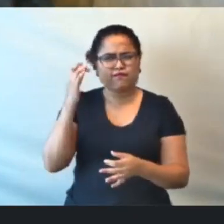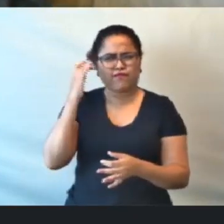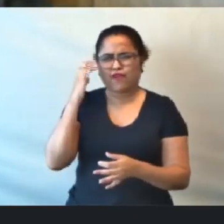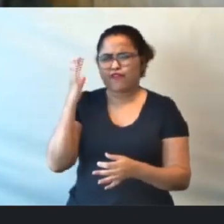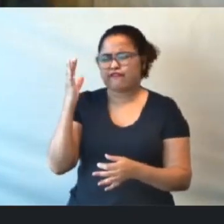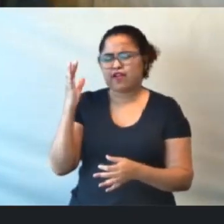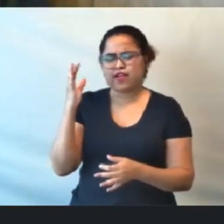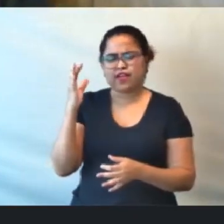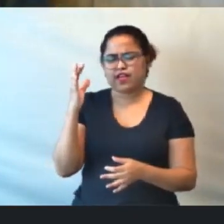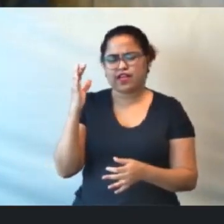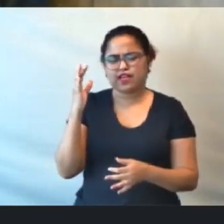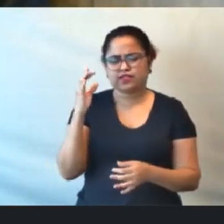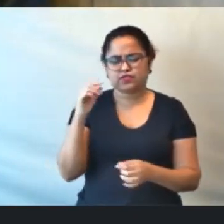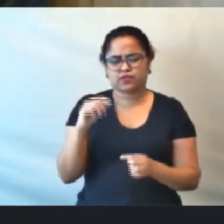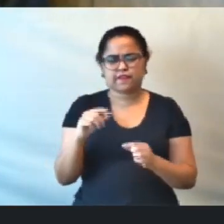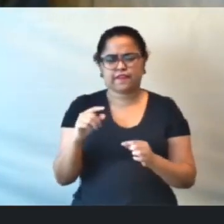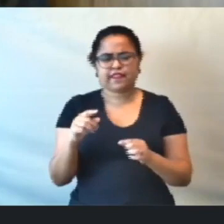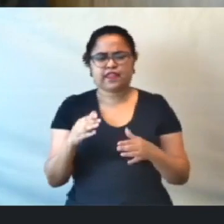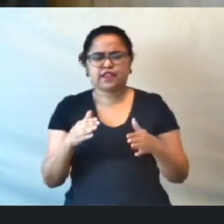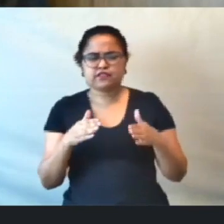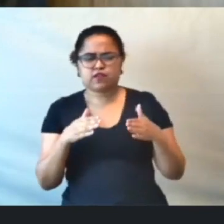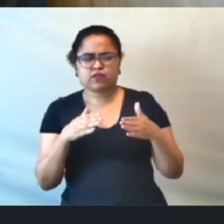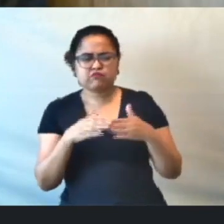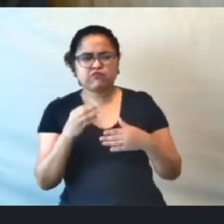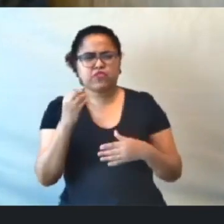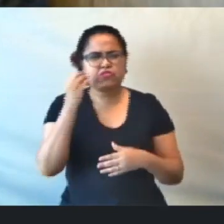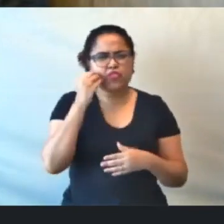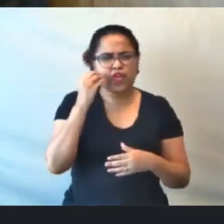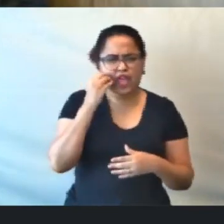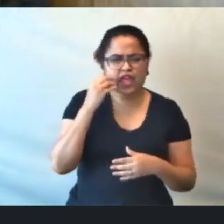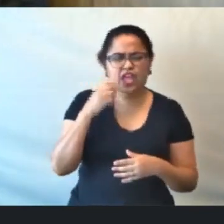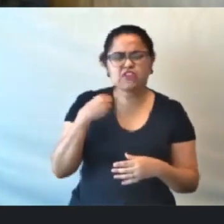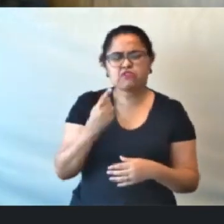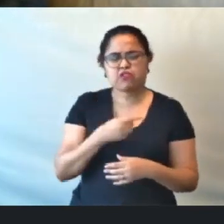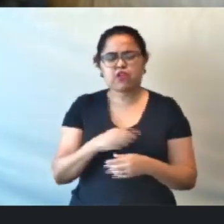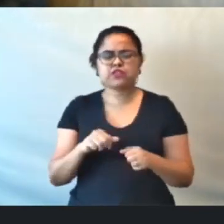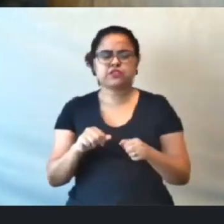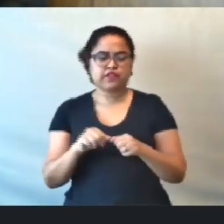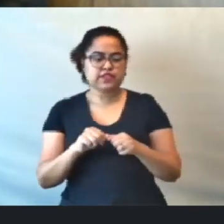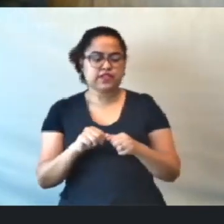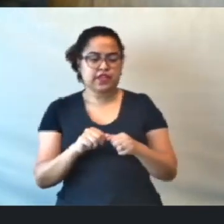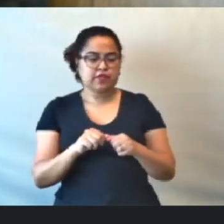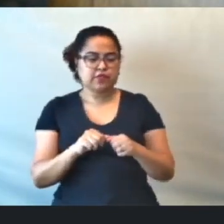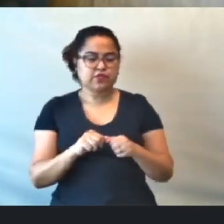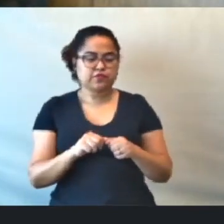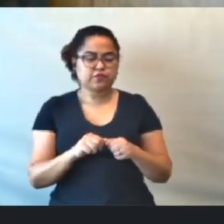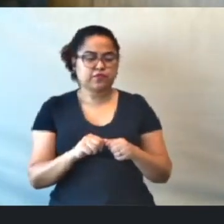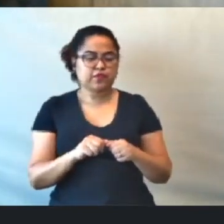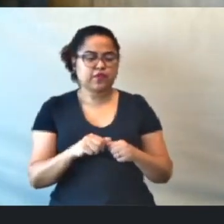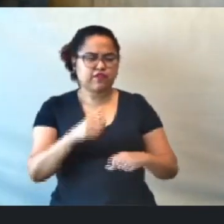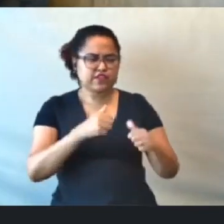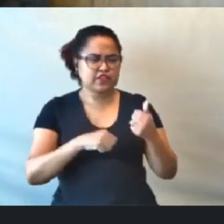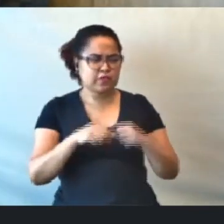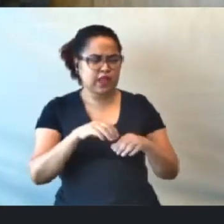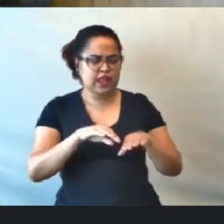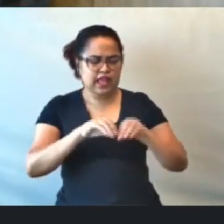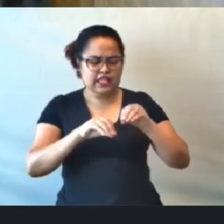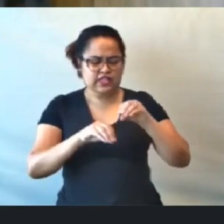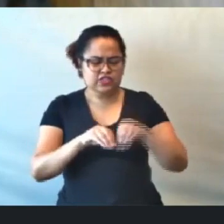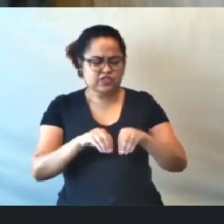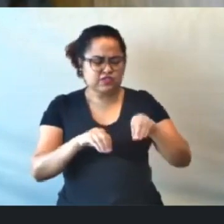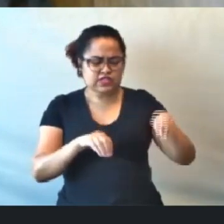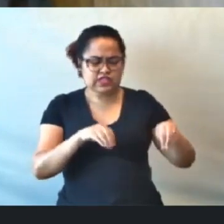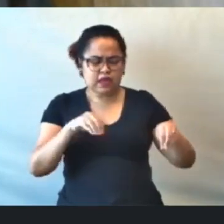gente faz para fazer uma análise em separado do papel de cada um. Como a professora